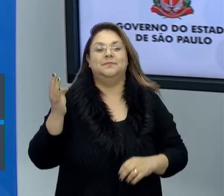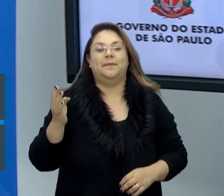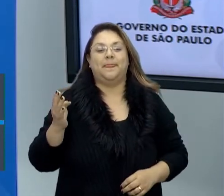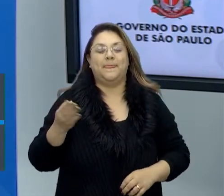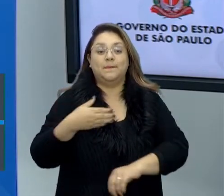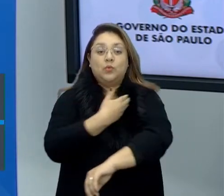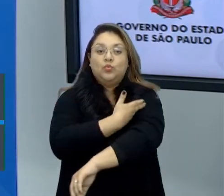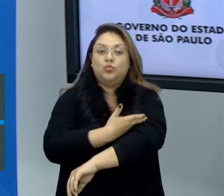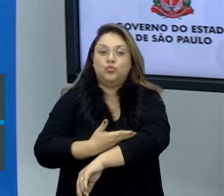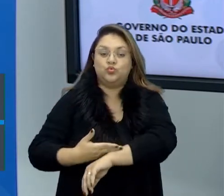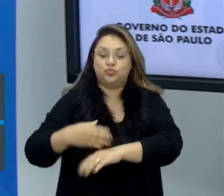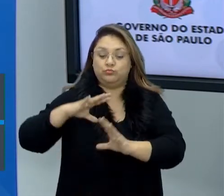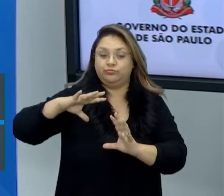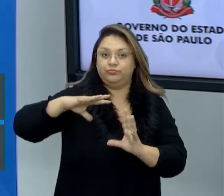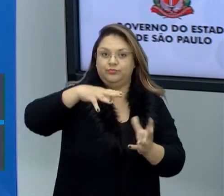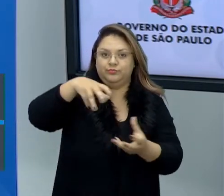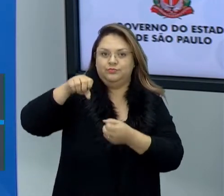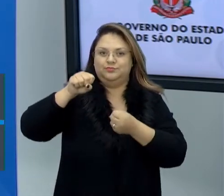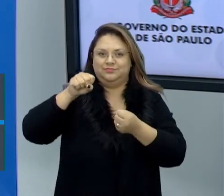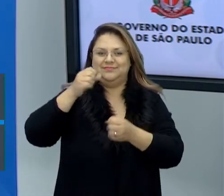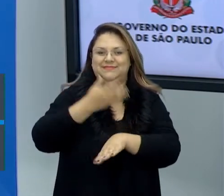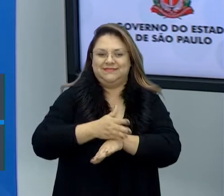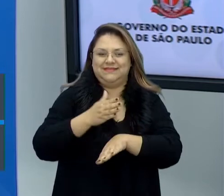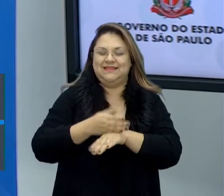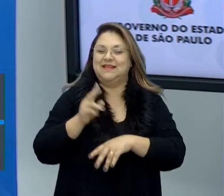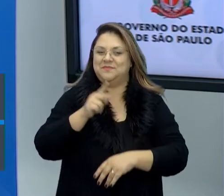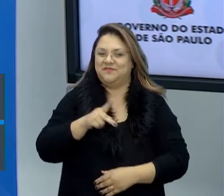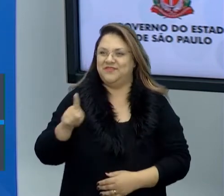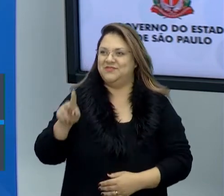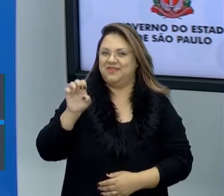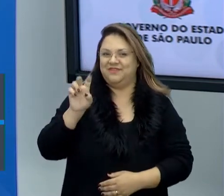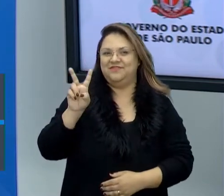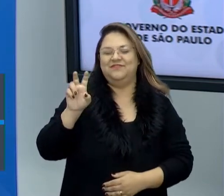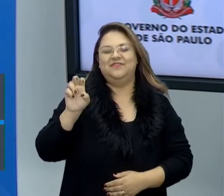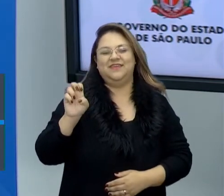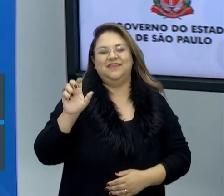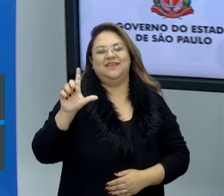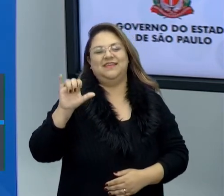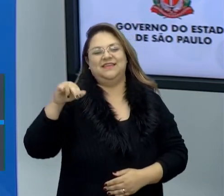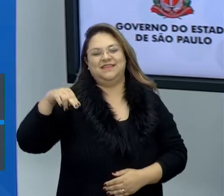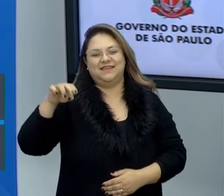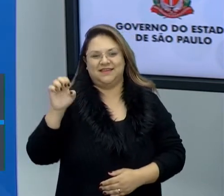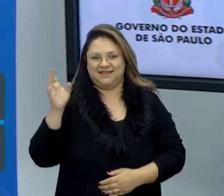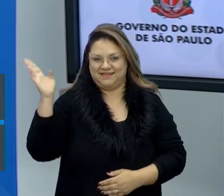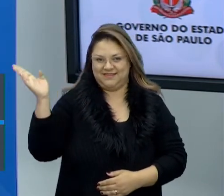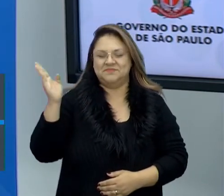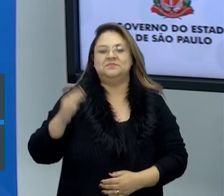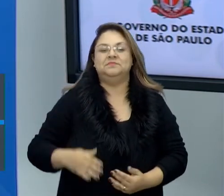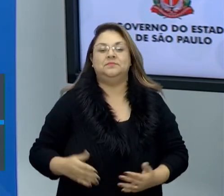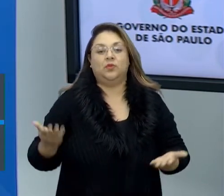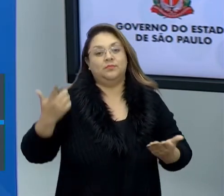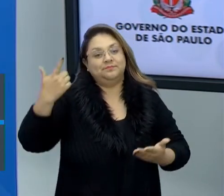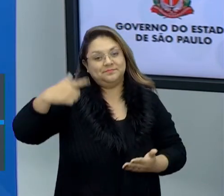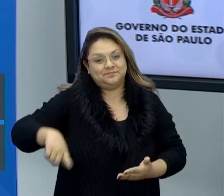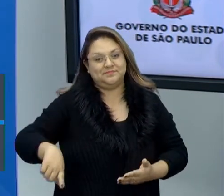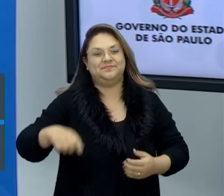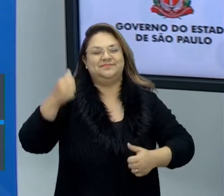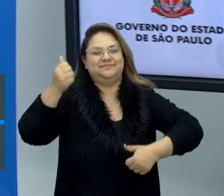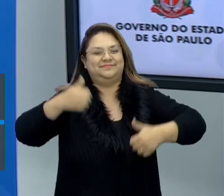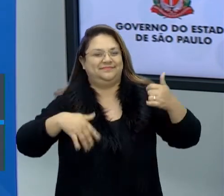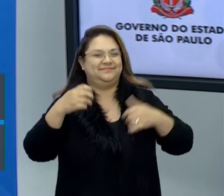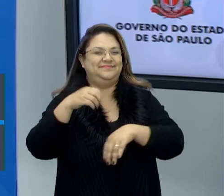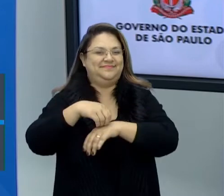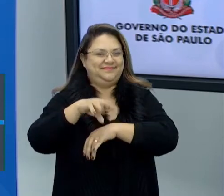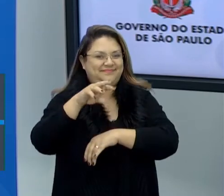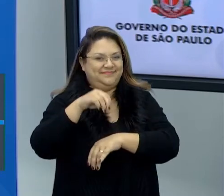hábitos sustentáveis. Eu sou a professora Eveline e estarei com vocês aqui mais uma vez, passando alguns